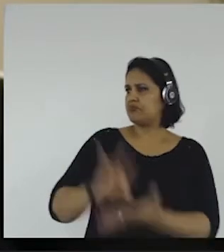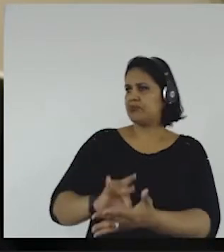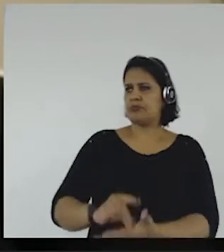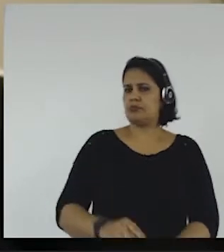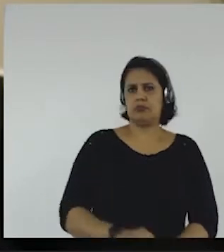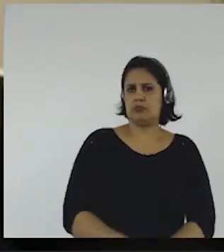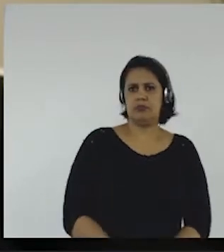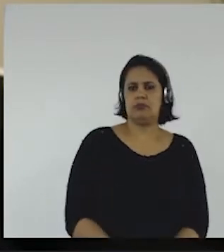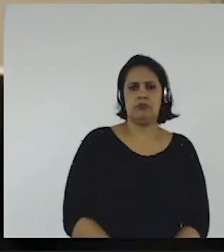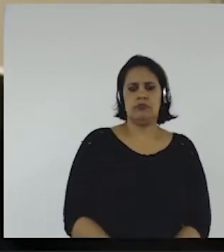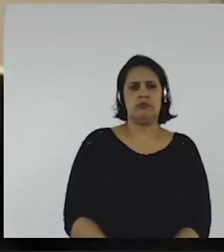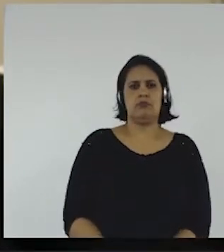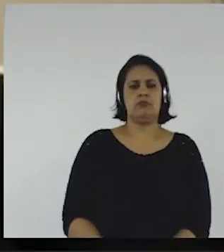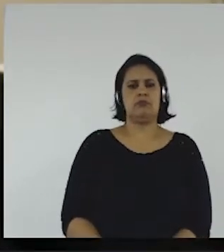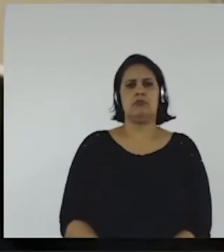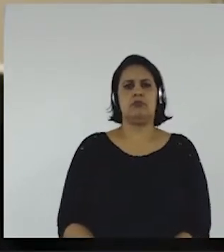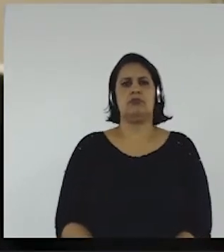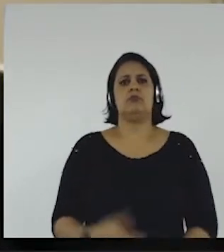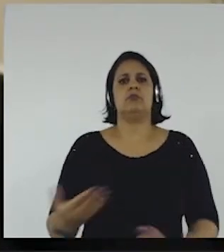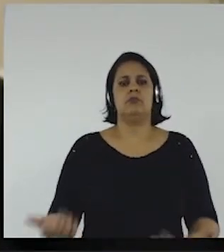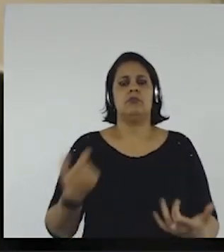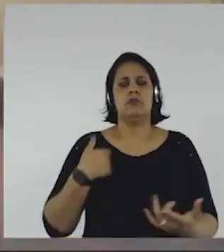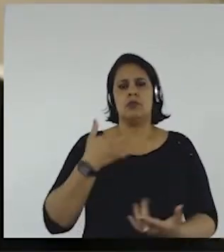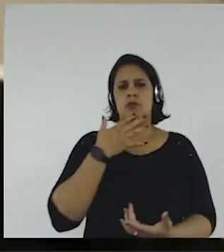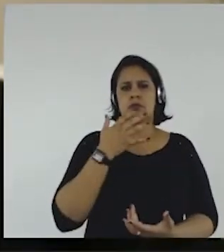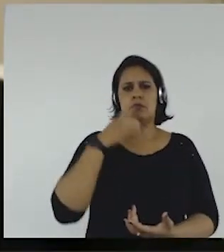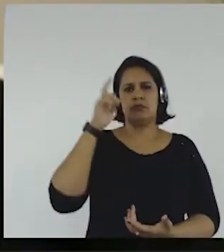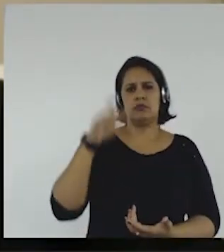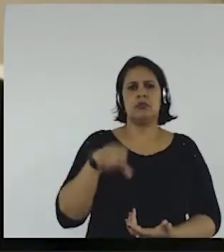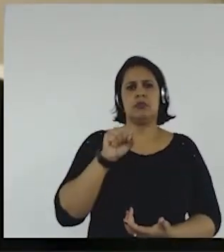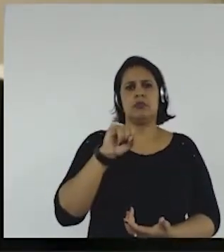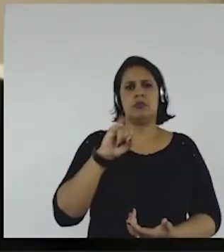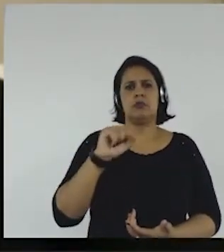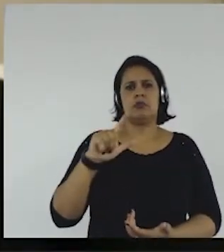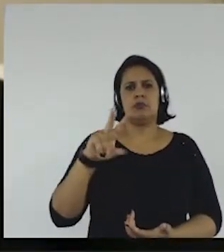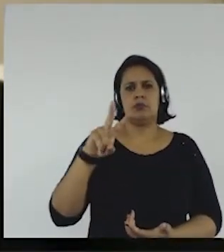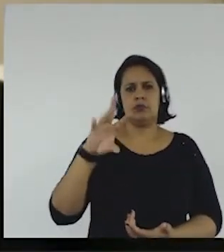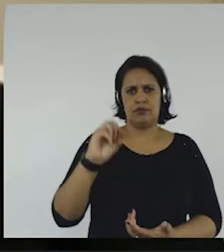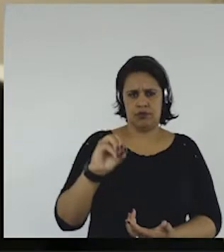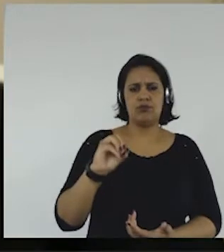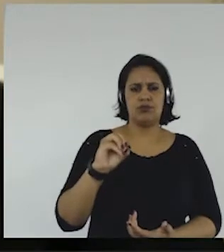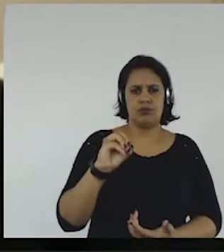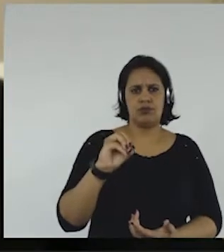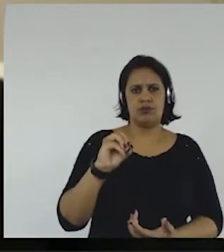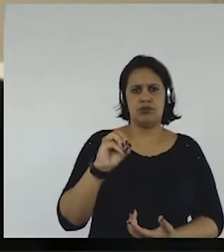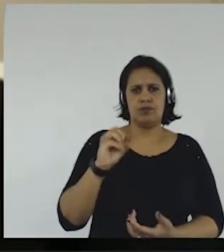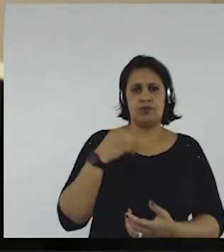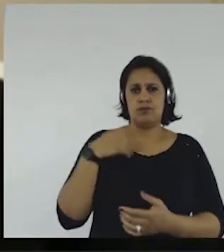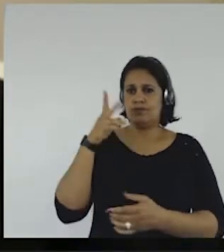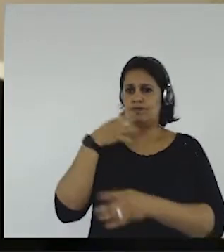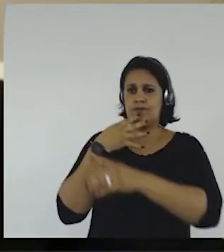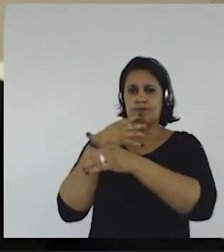porque eu conheci o professor Silvio Capanema na academia, na universidade.